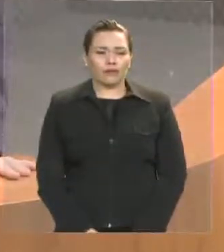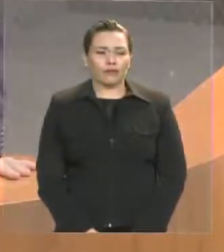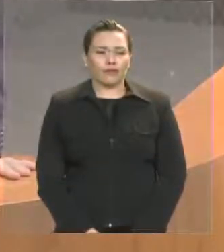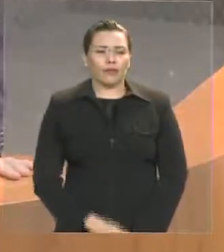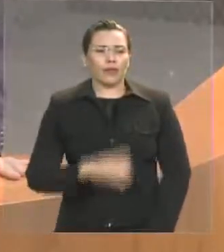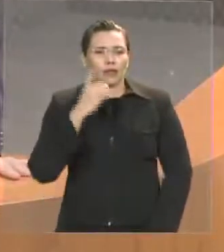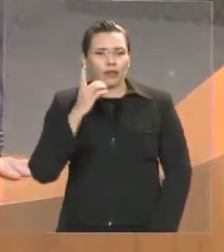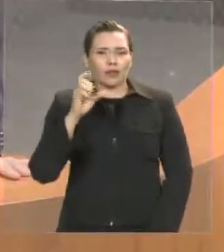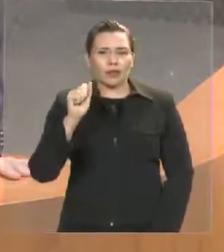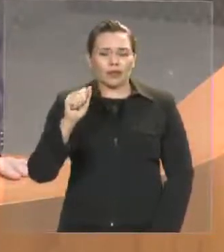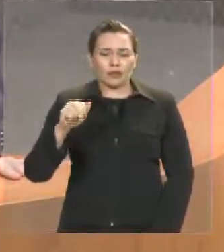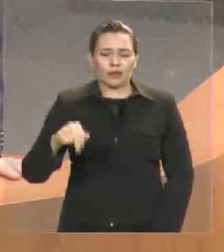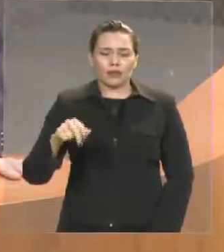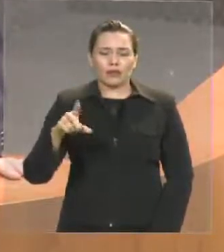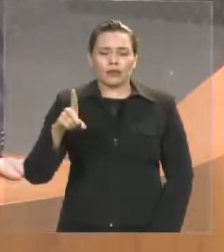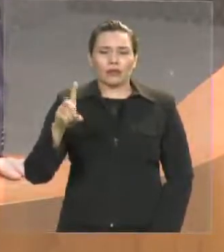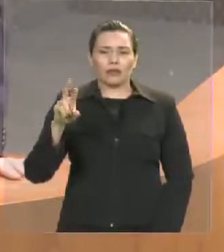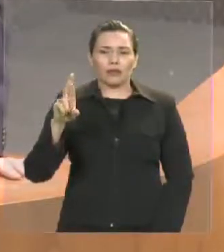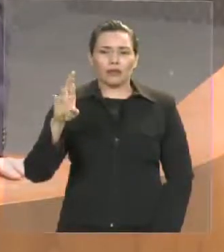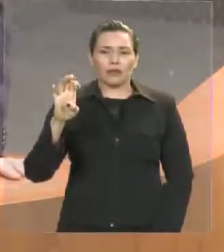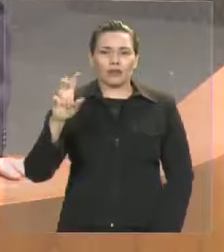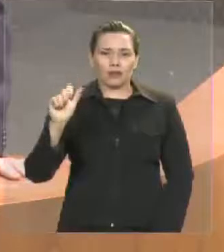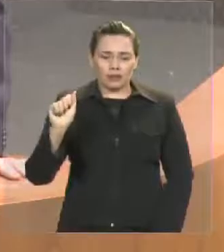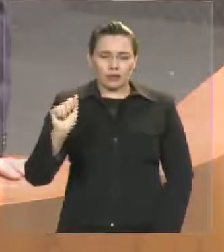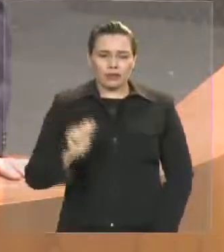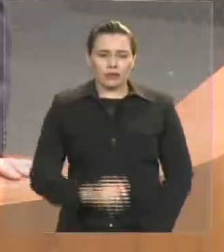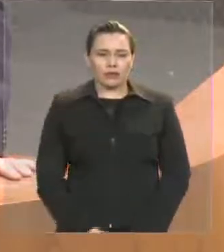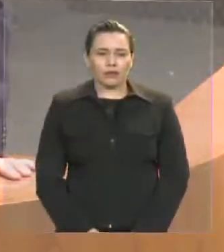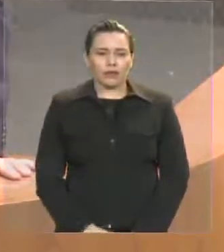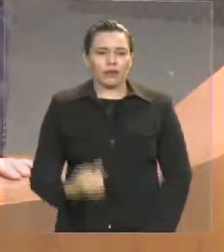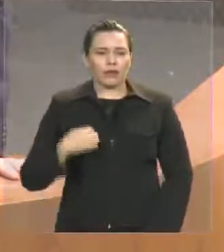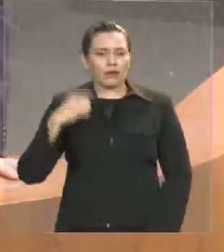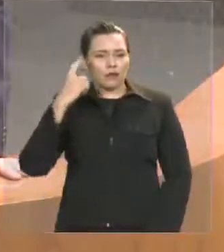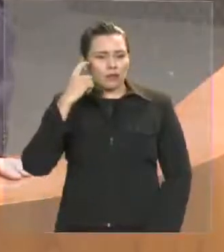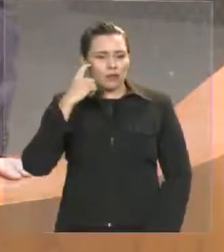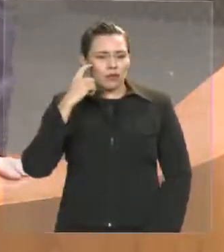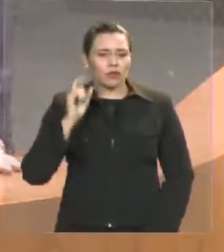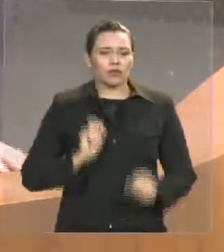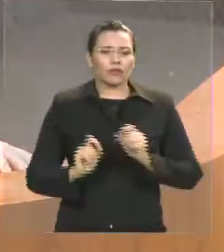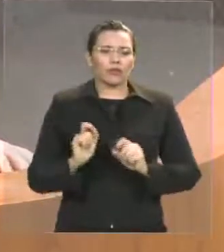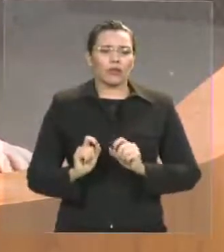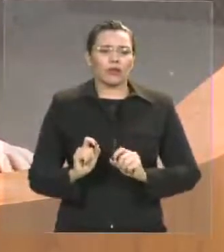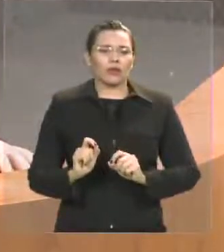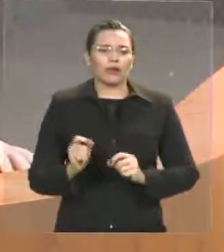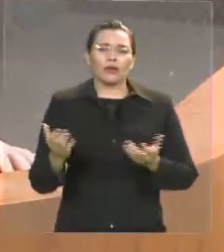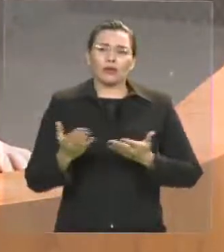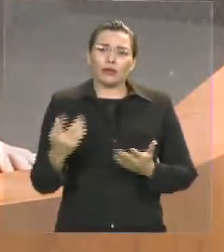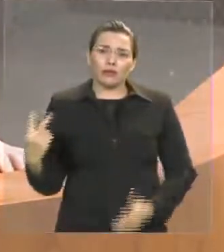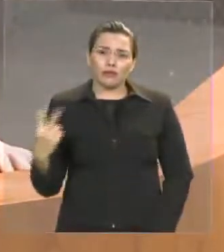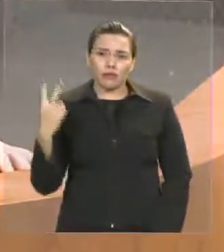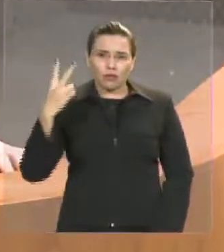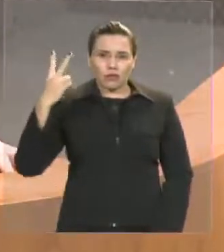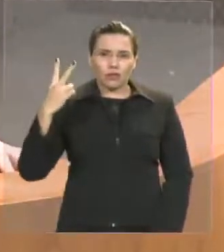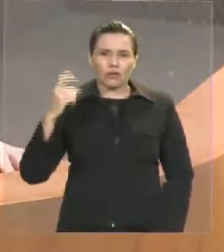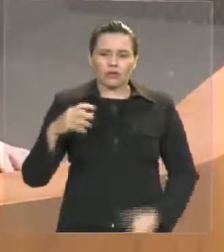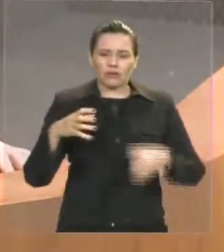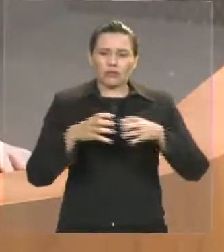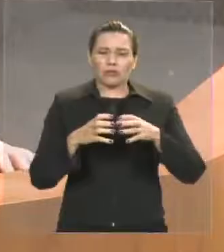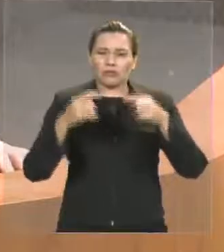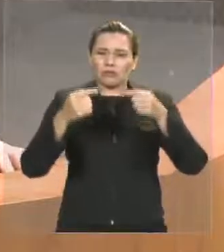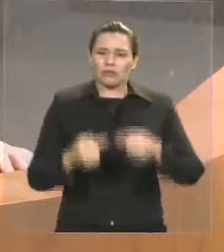aumento, deputado Júnior. É um investimento, é a valorização que tanto a oposição prega